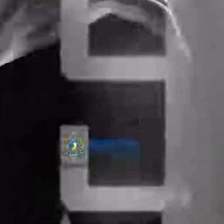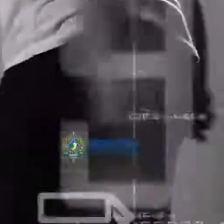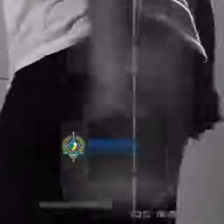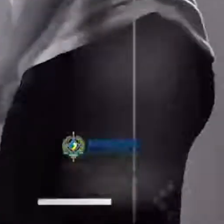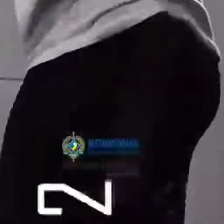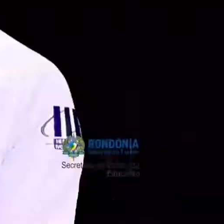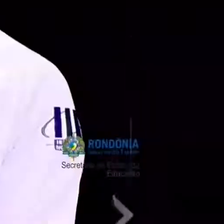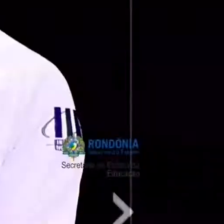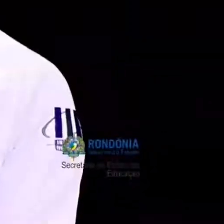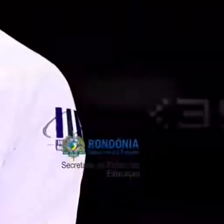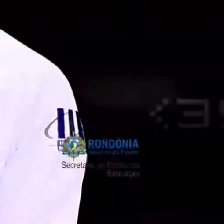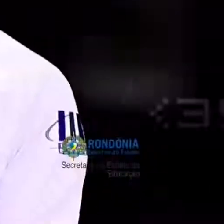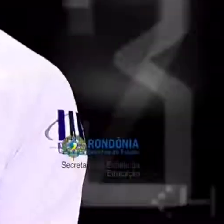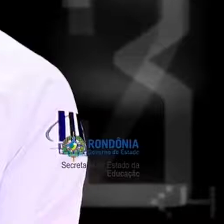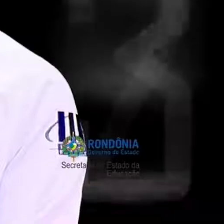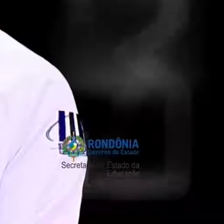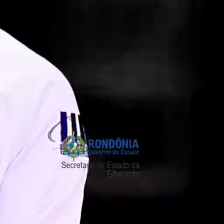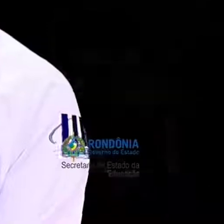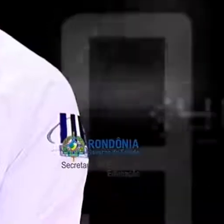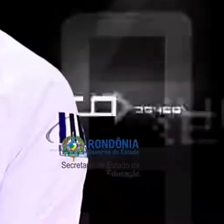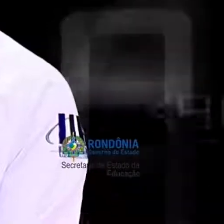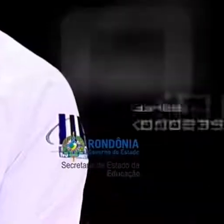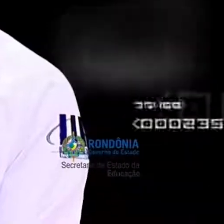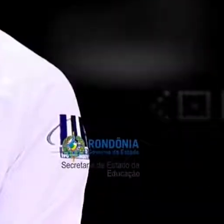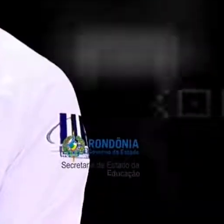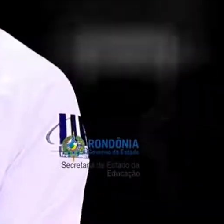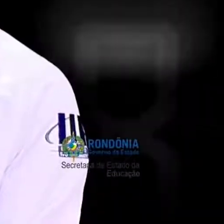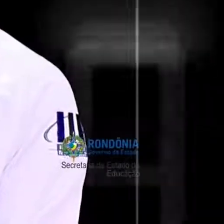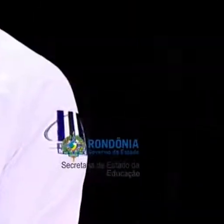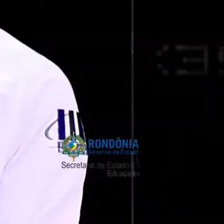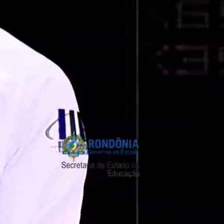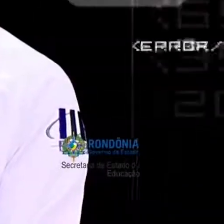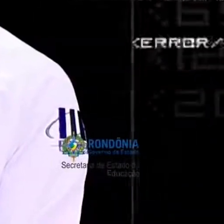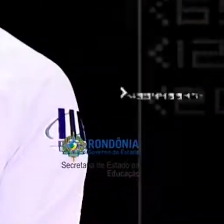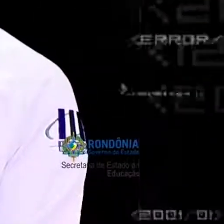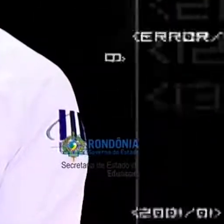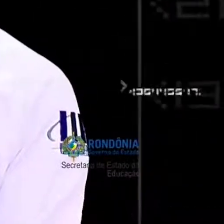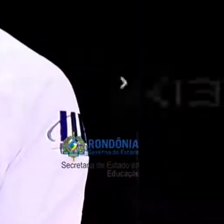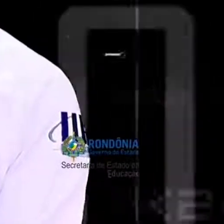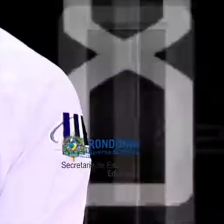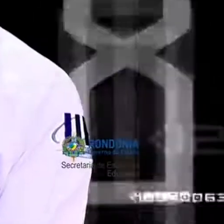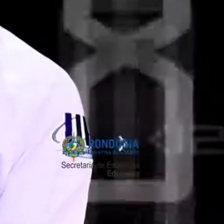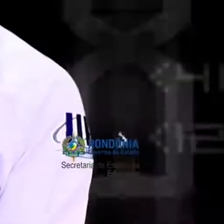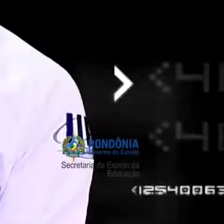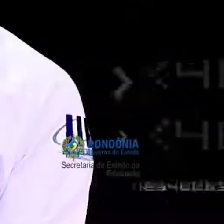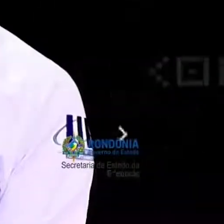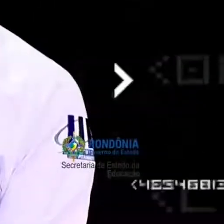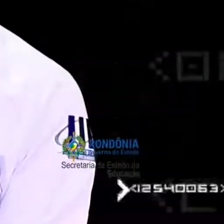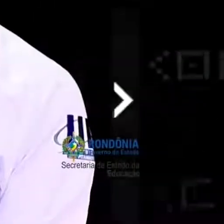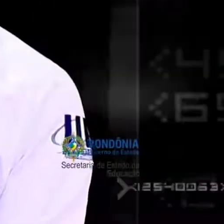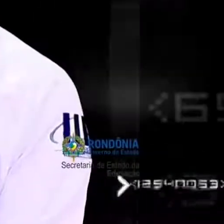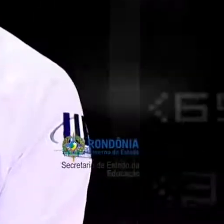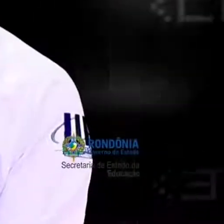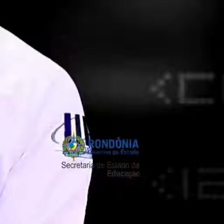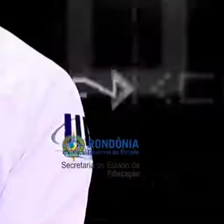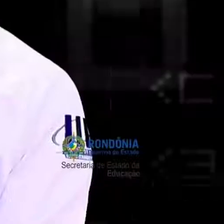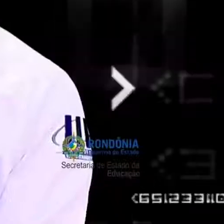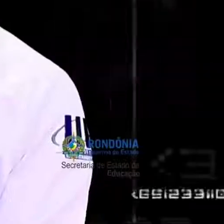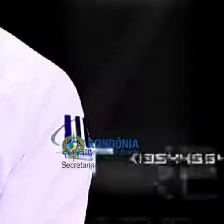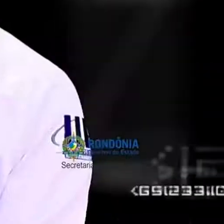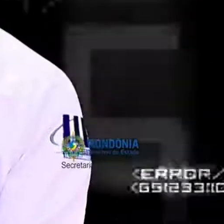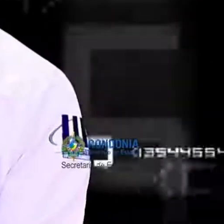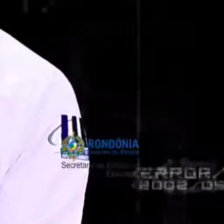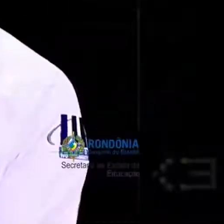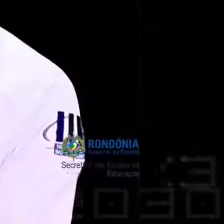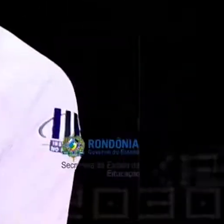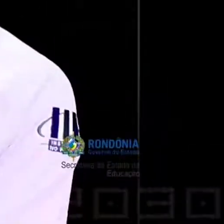virando doença. A busca doentia pelo corpo perfeito realmente existe. O que nós temos que saber é diferenciar o paciente. O